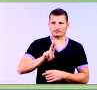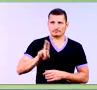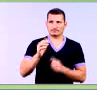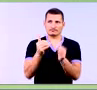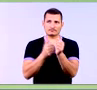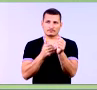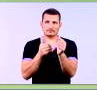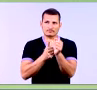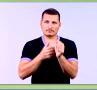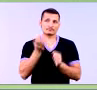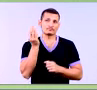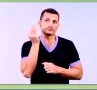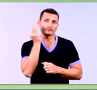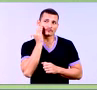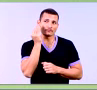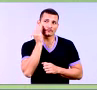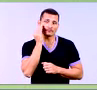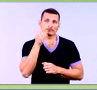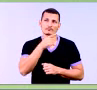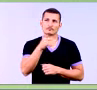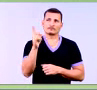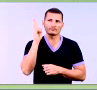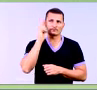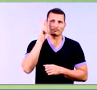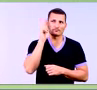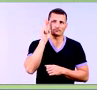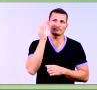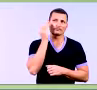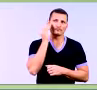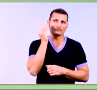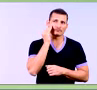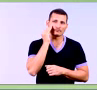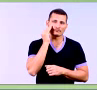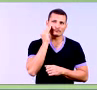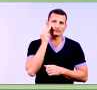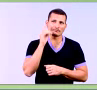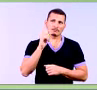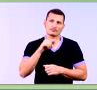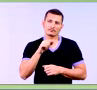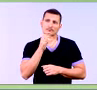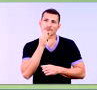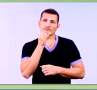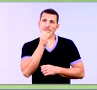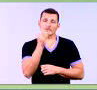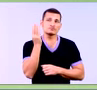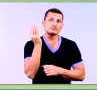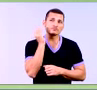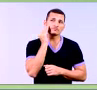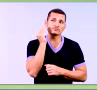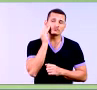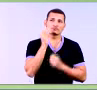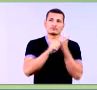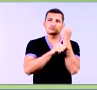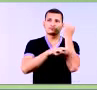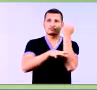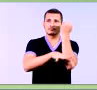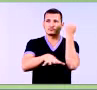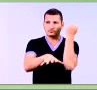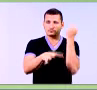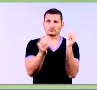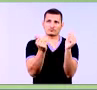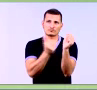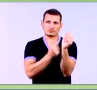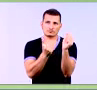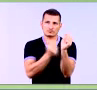teste. Esse teste, vocês lembram bem que ele serve para indicar se o servidor, se o usuário e senha são válidos, se ele